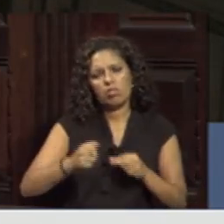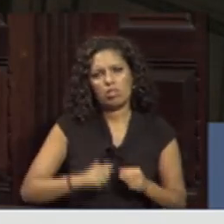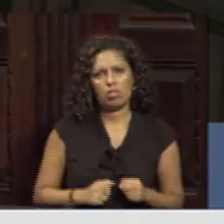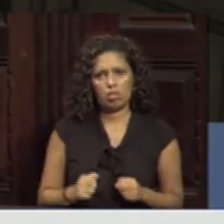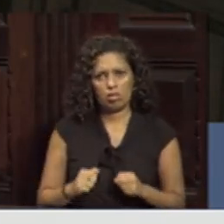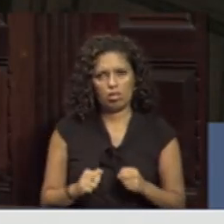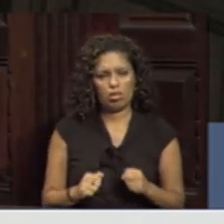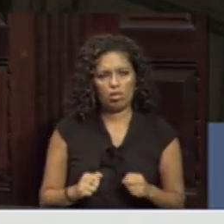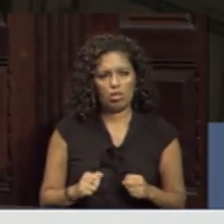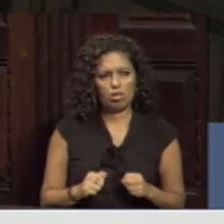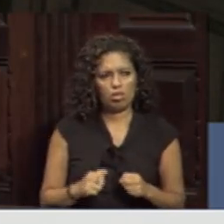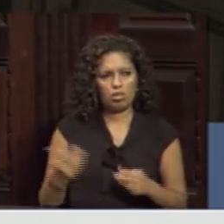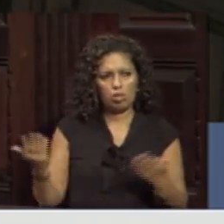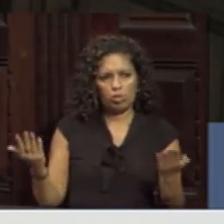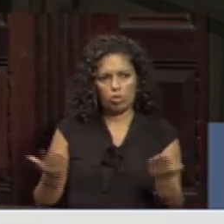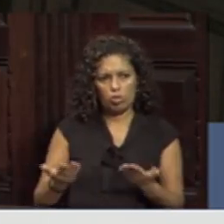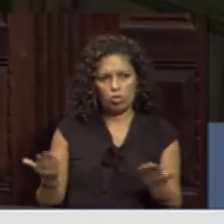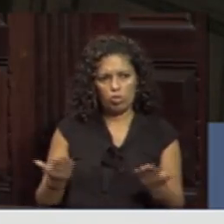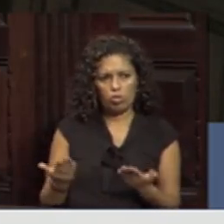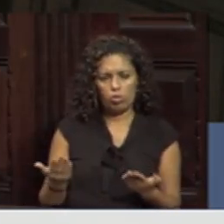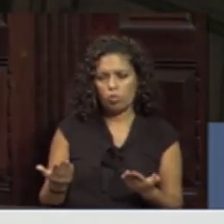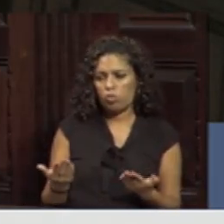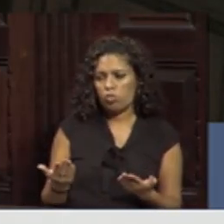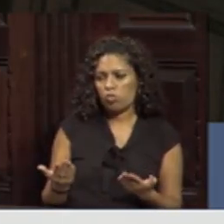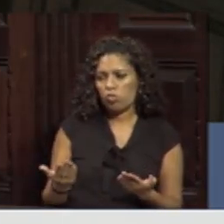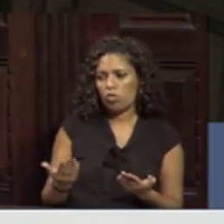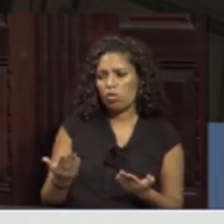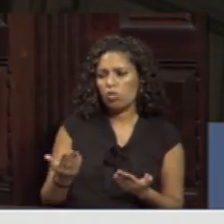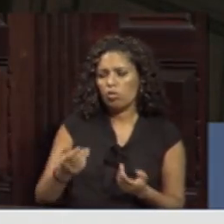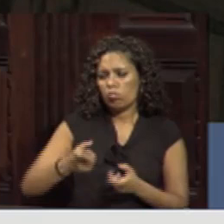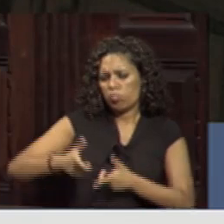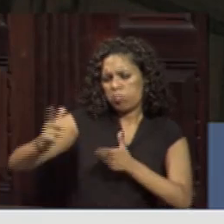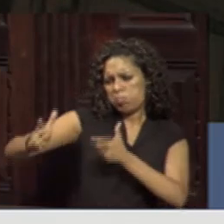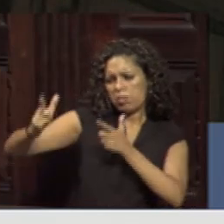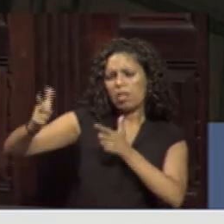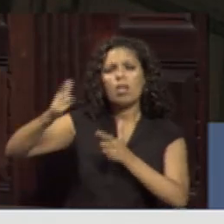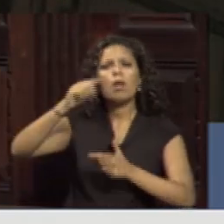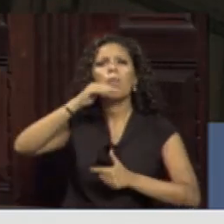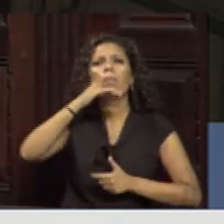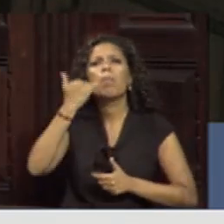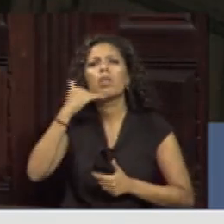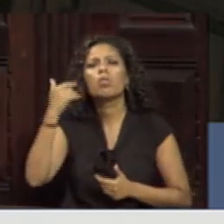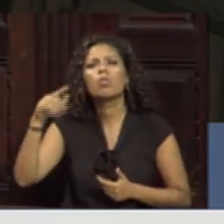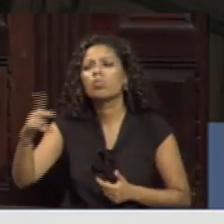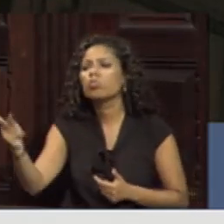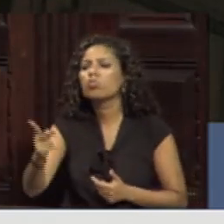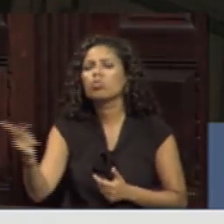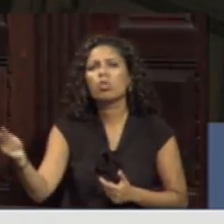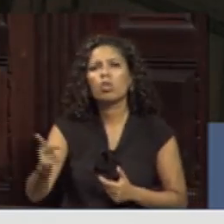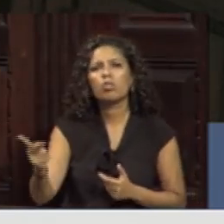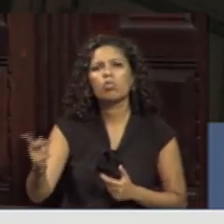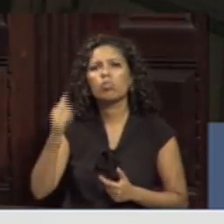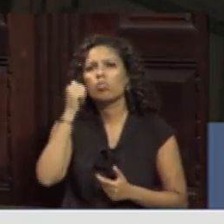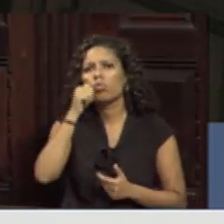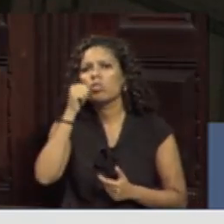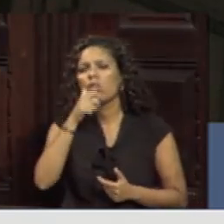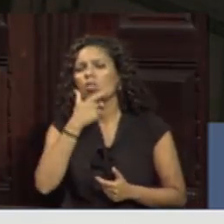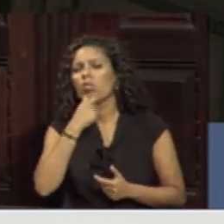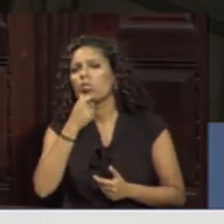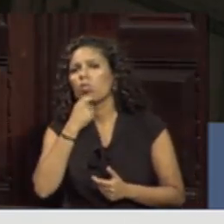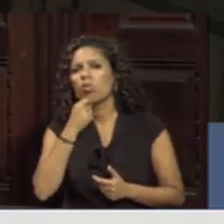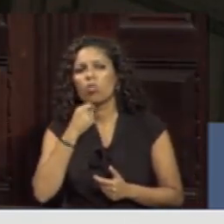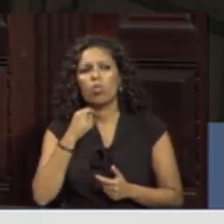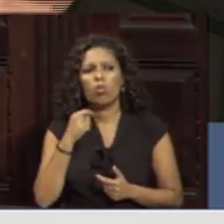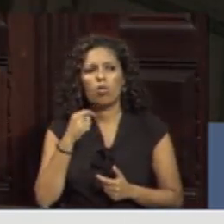mensagem. Hoje, os tiros que mataram o Anderson e a Marielle, esses tiros, de uma forma